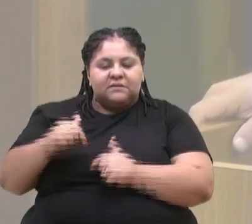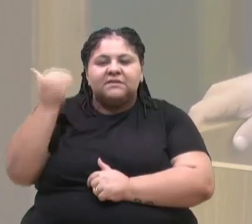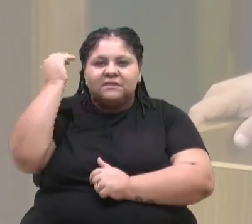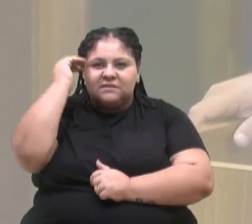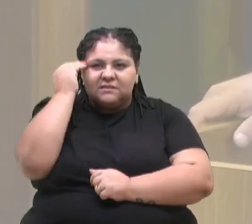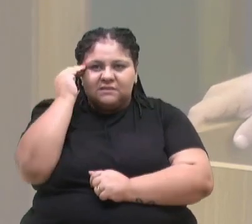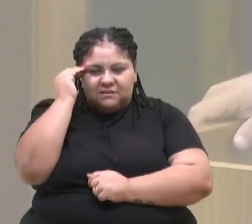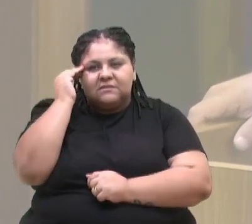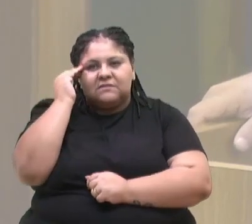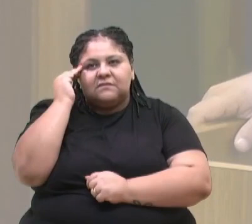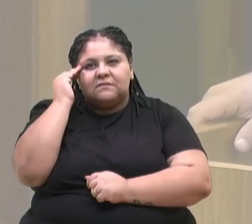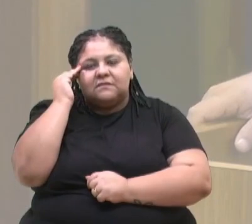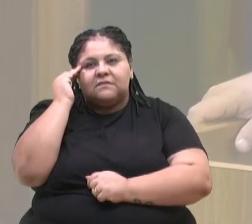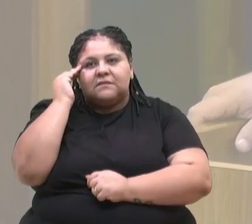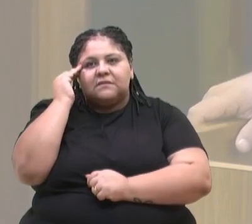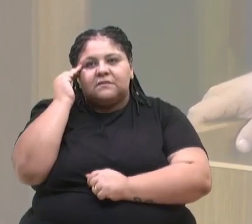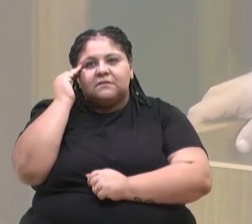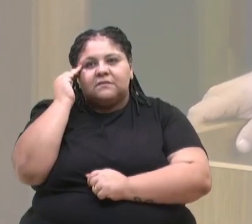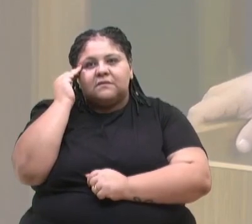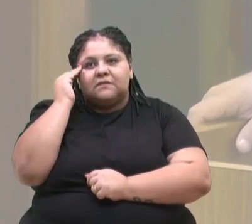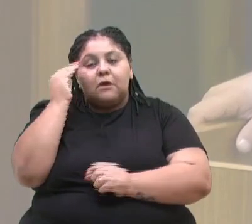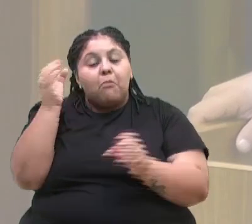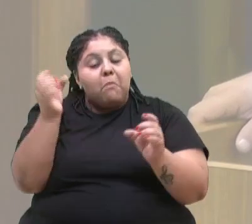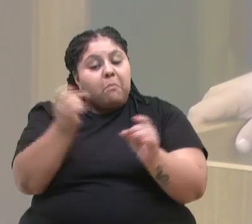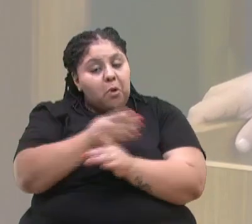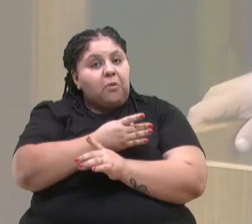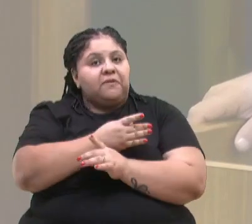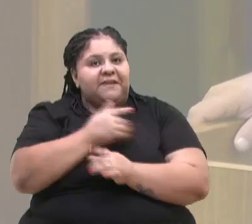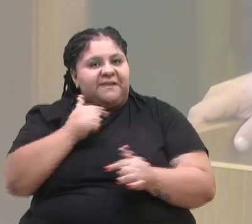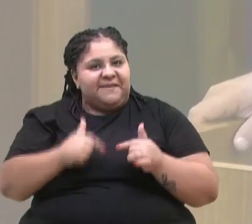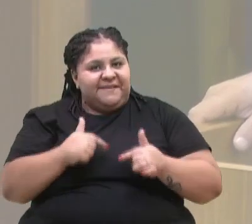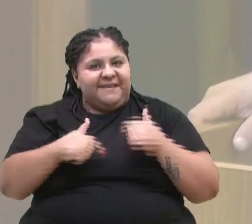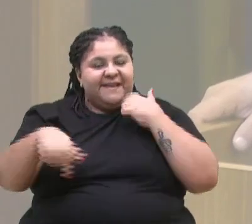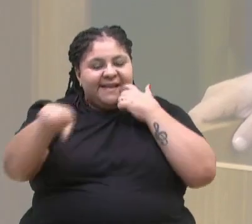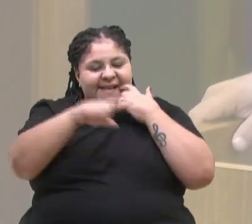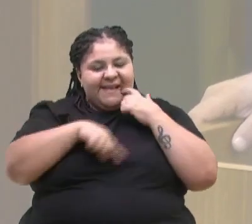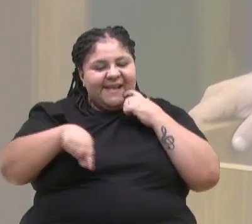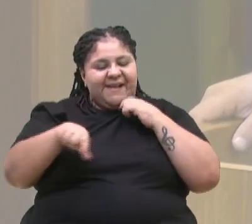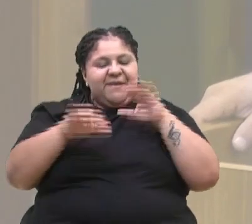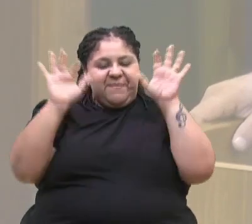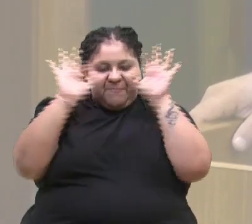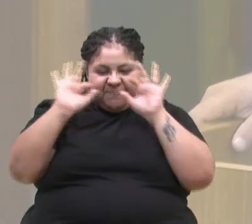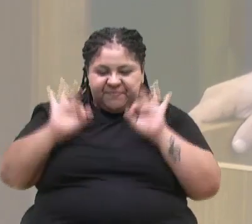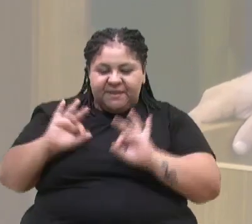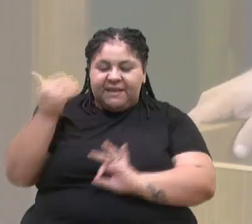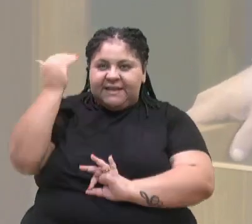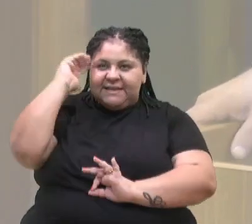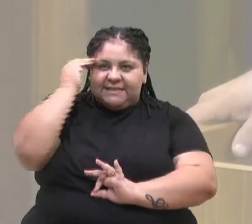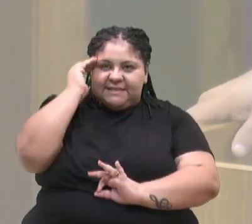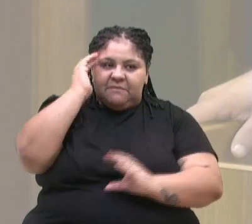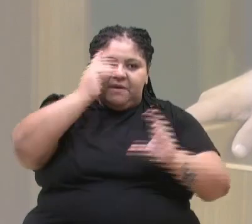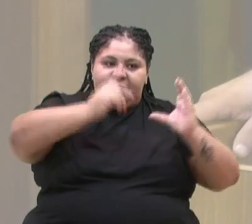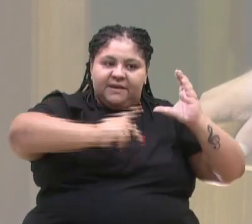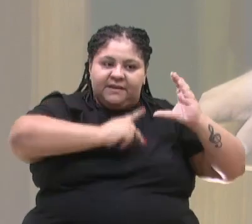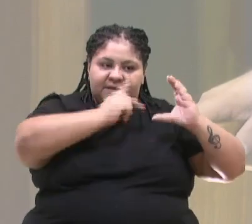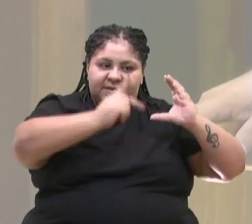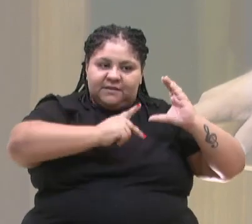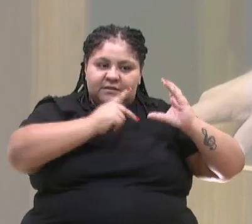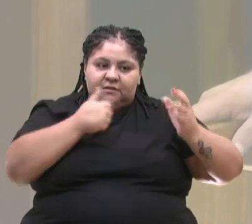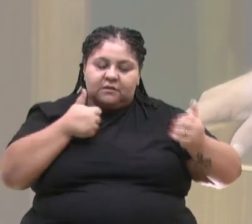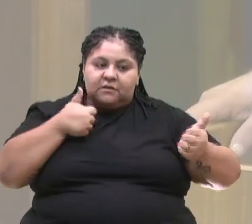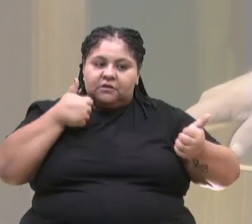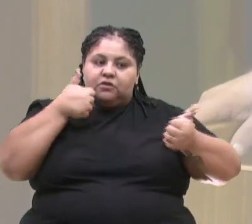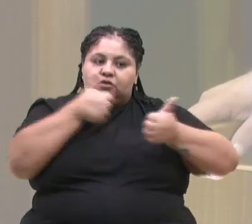está bem ambientada. Então, para nós, eu fico bastante contente de saber que a Câmara, junto com